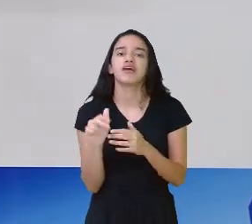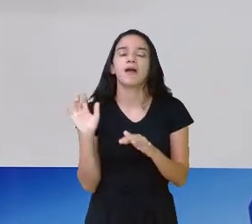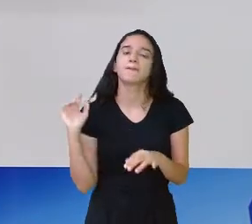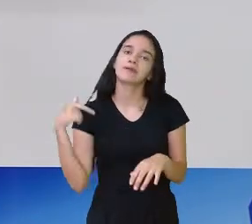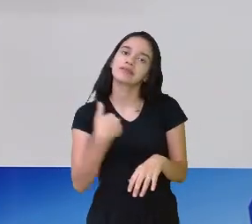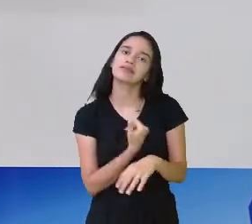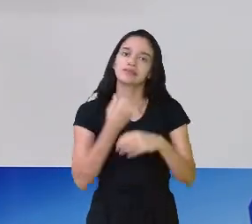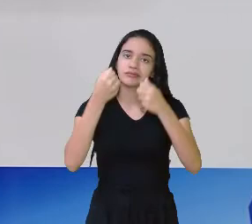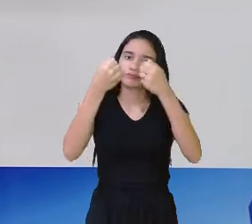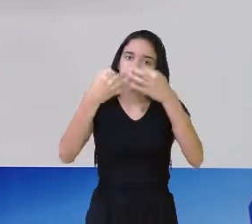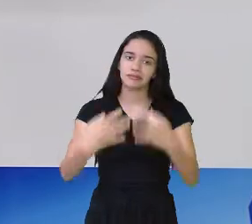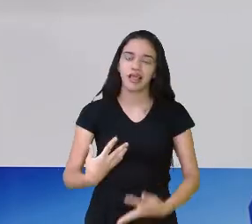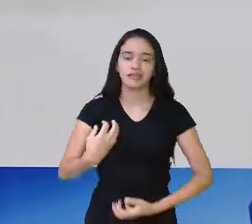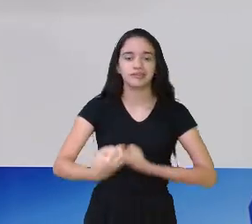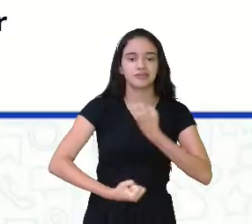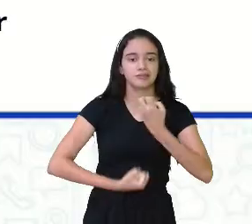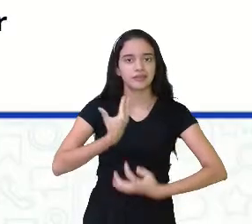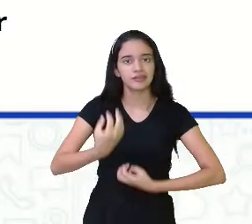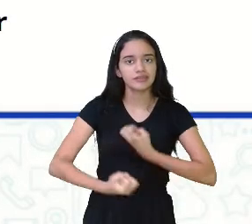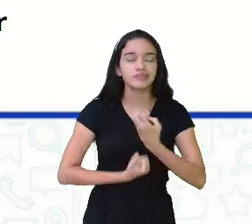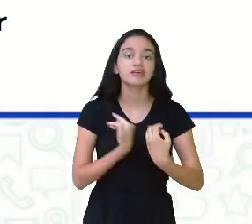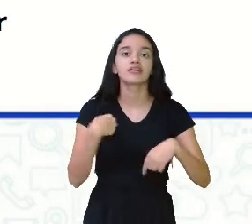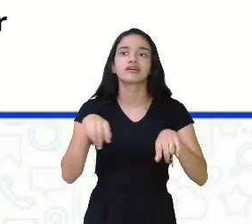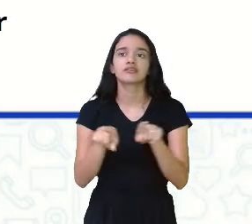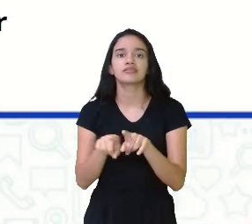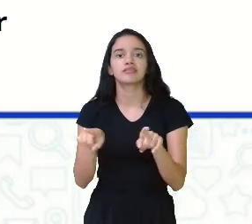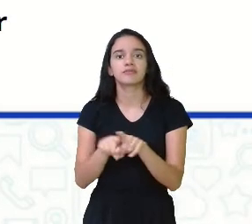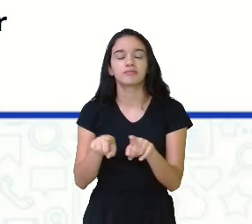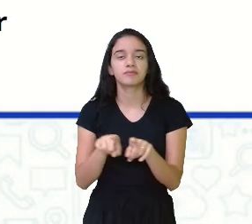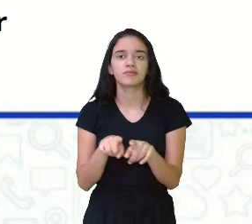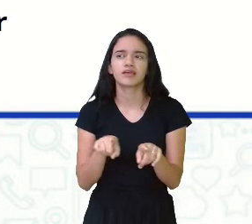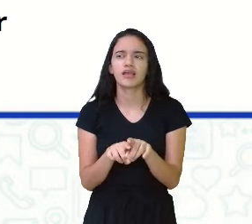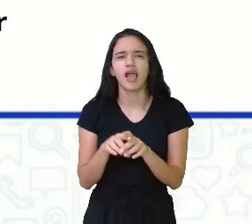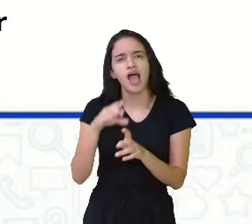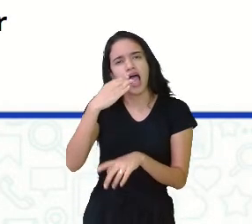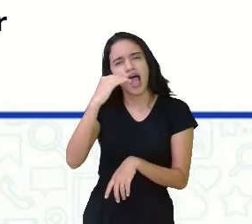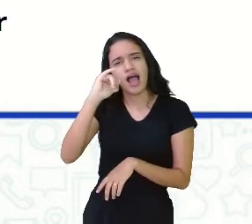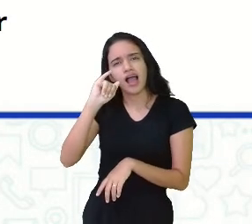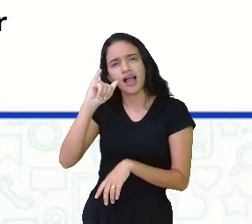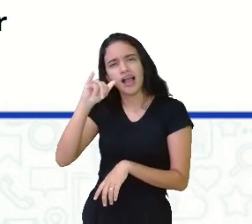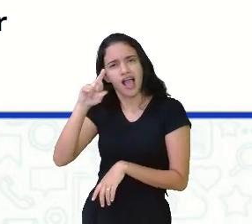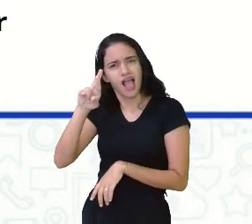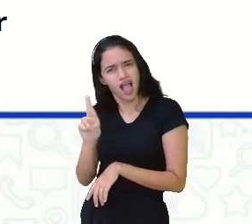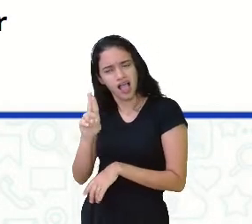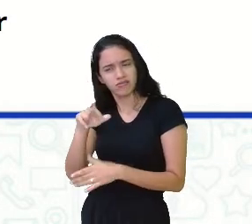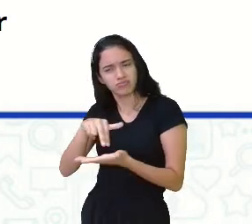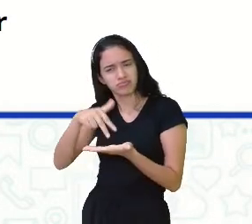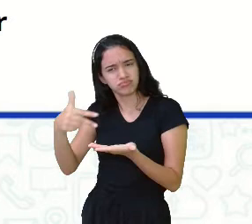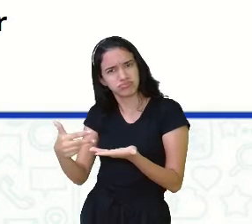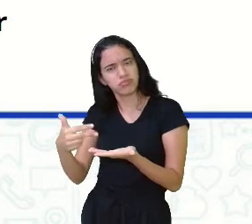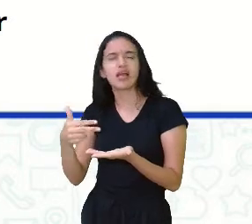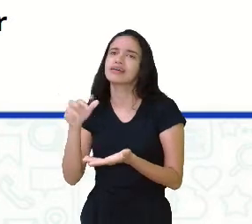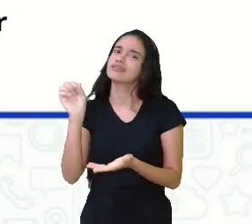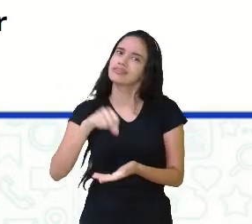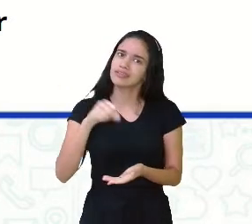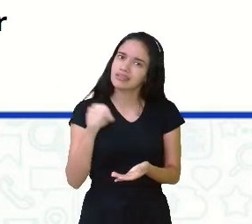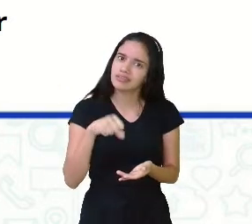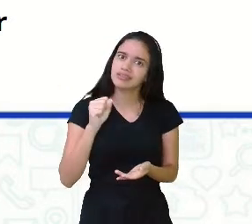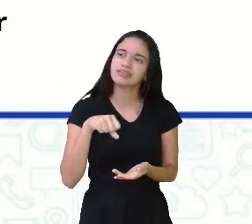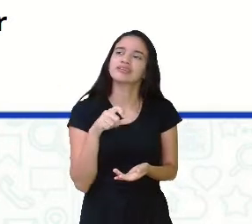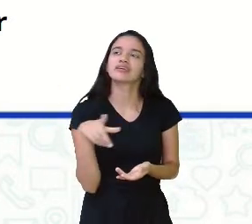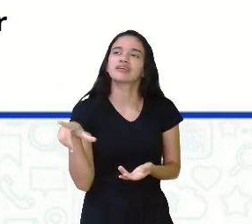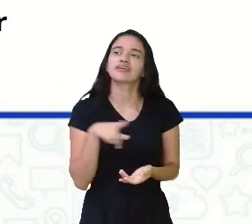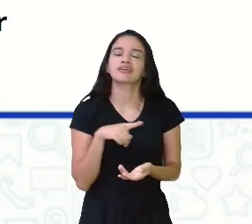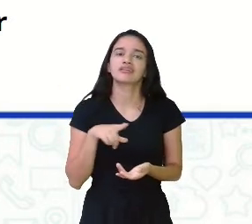gente falar, para a gente se expressar. O cair, aí você diz, cair na dança? Sim, tem danças que tem